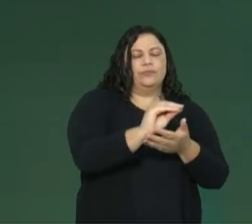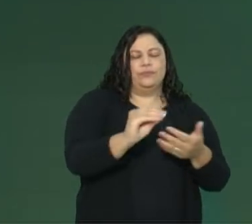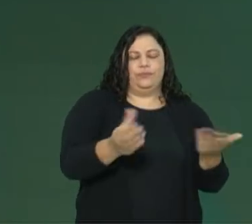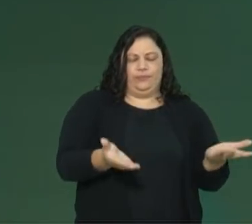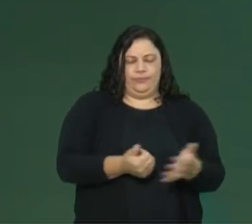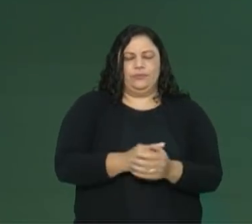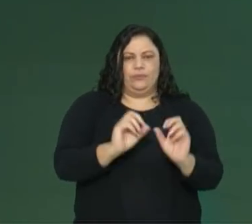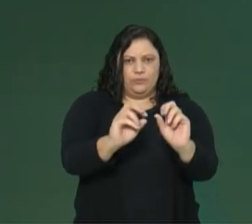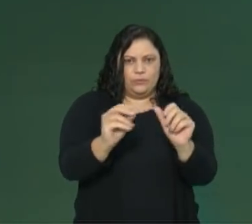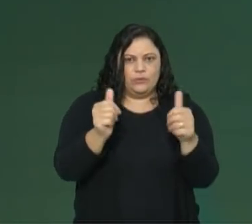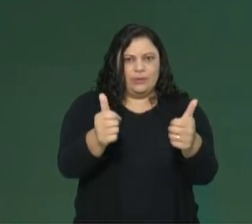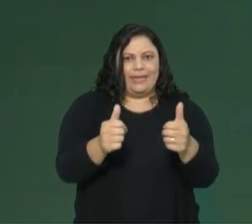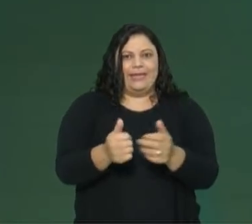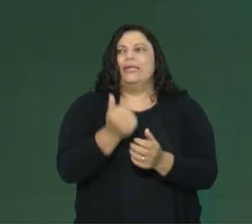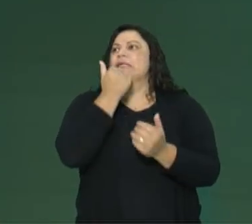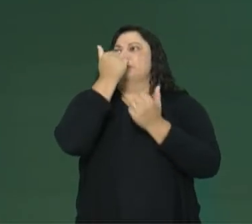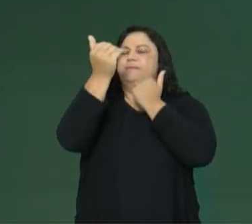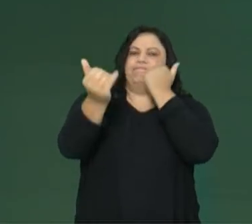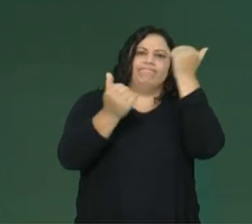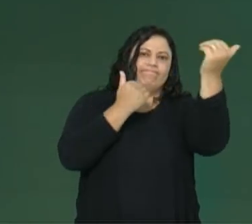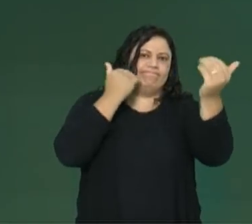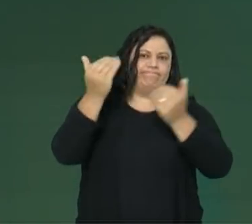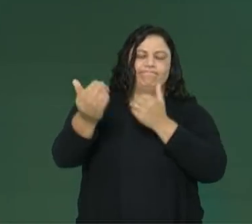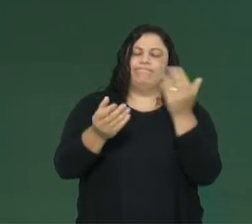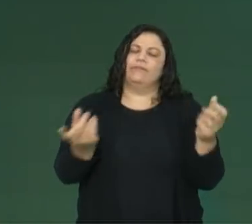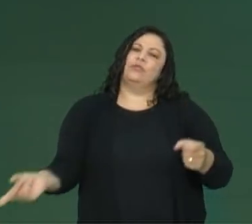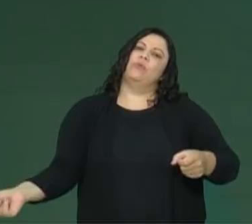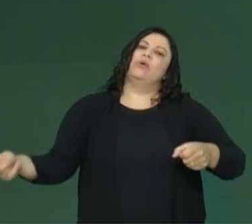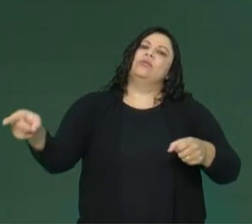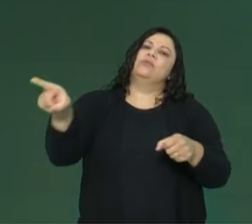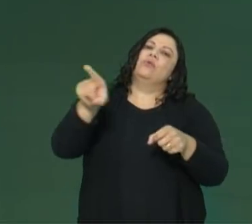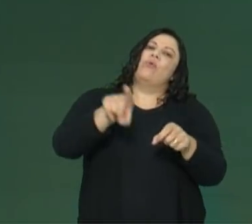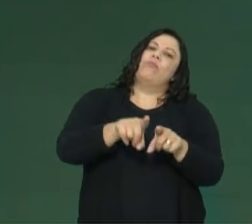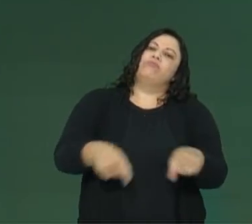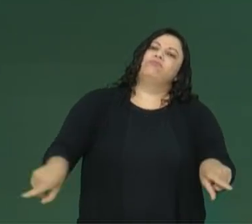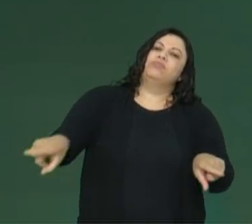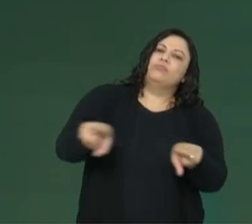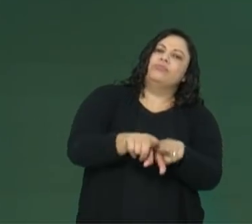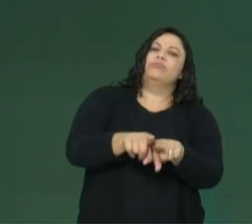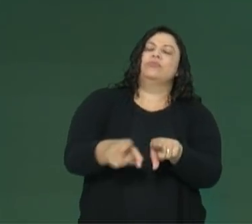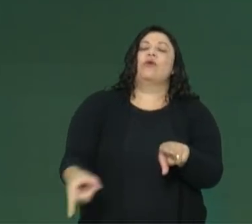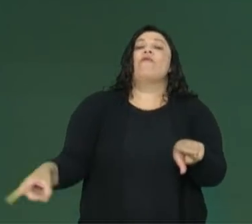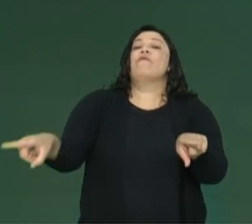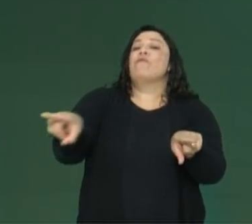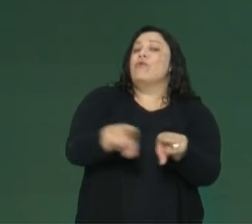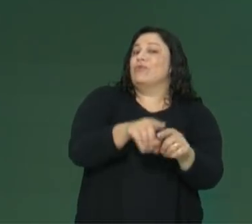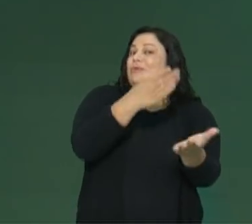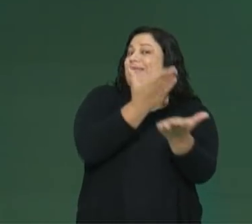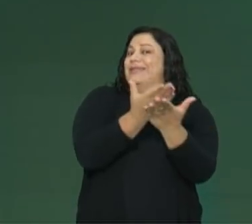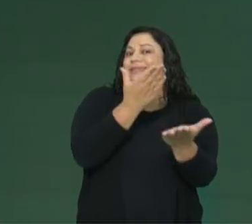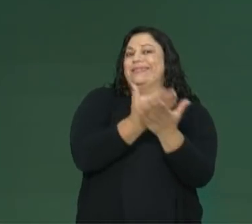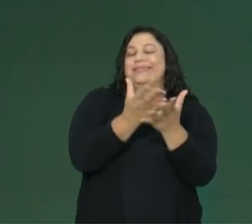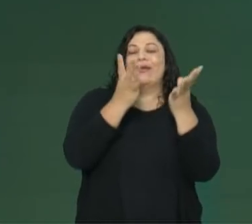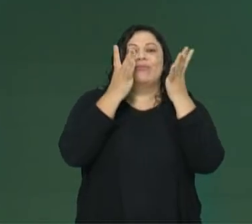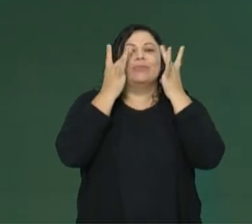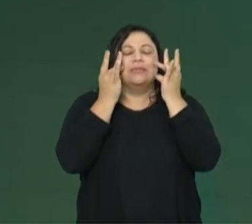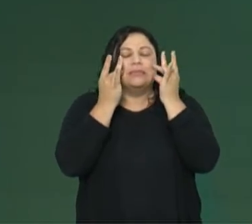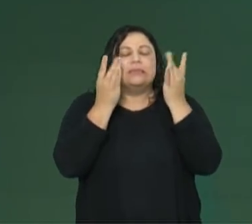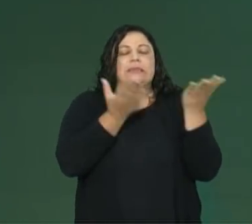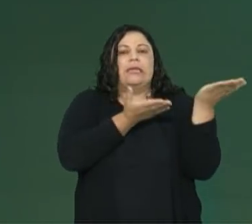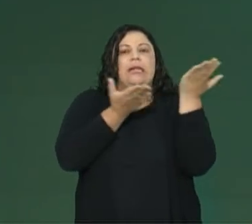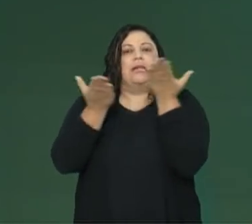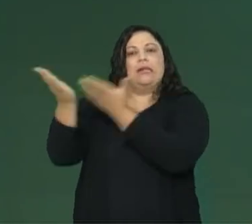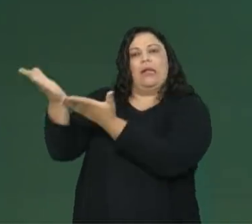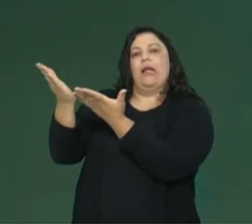no retorno das aulas presenciais, vai levar o caderno e vai confirmar que acompanhou as aulas. Maravilha? Enquanto isso,